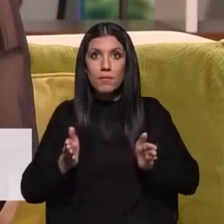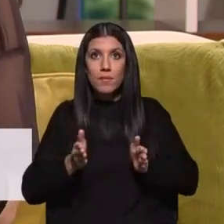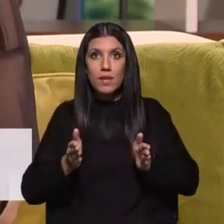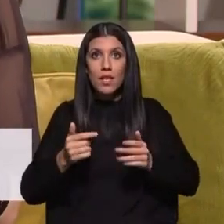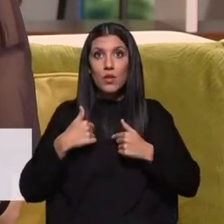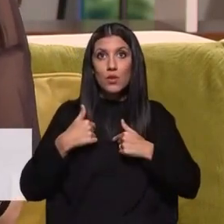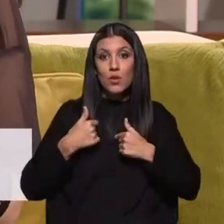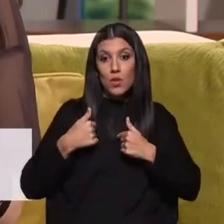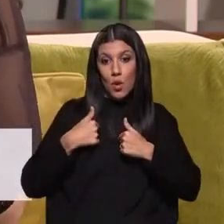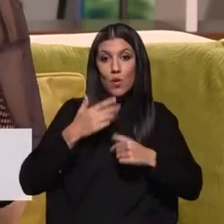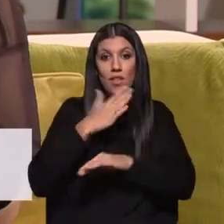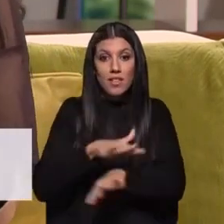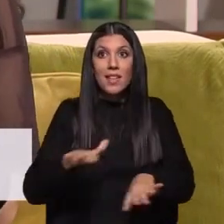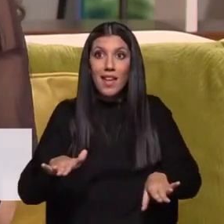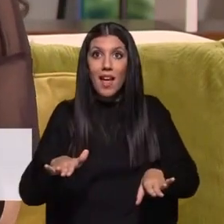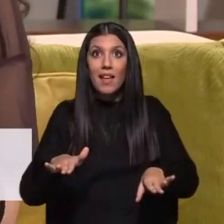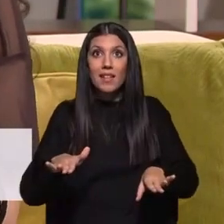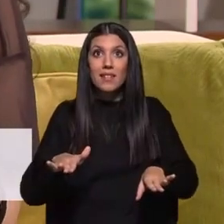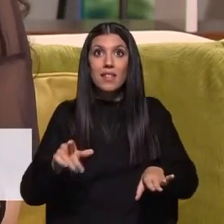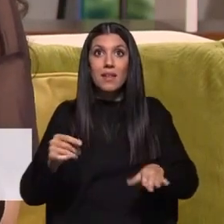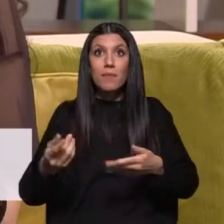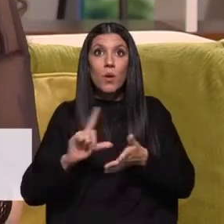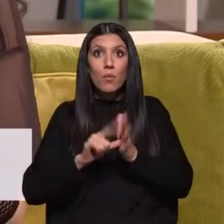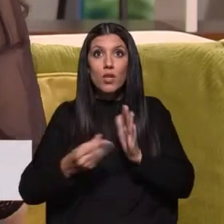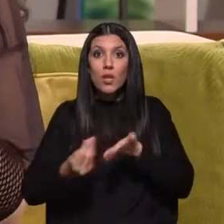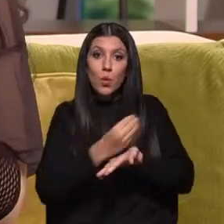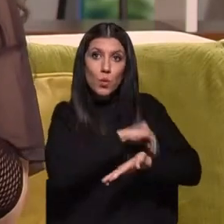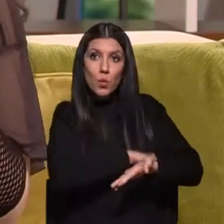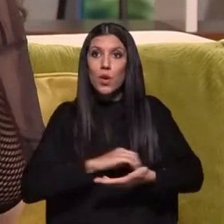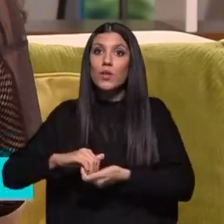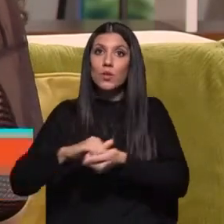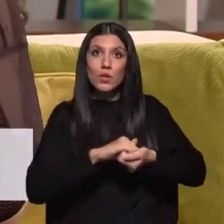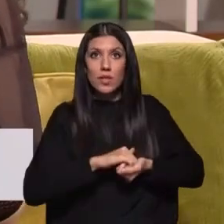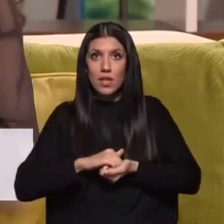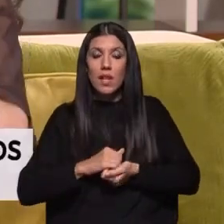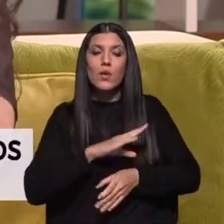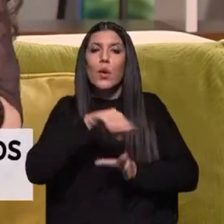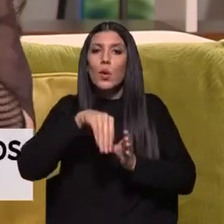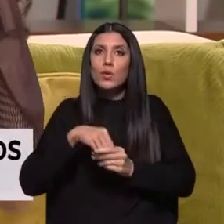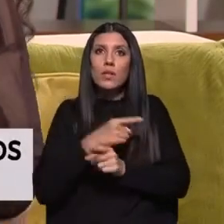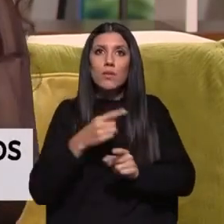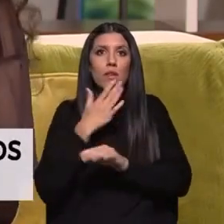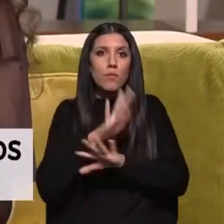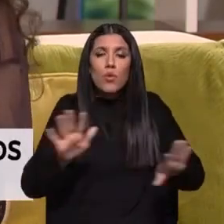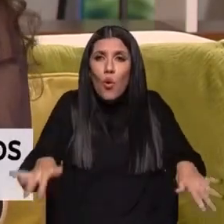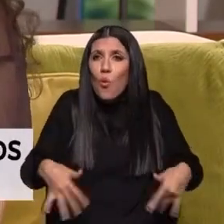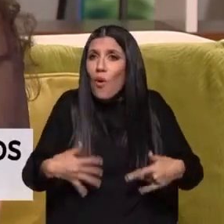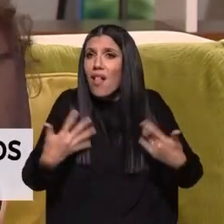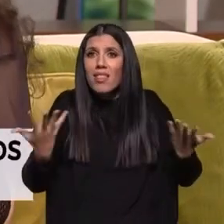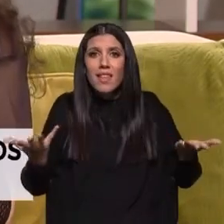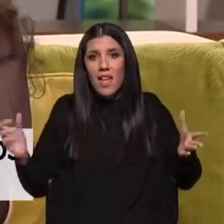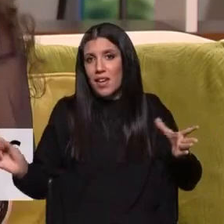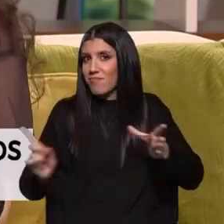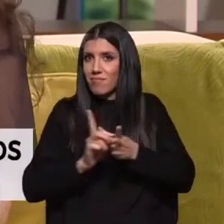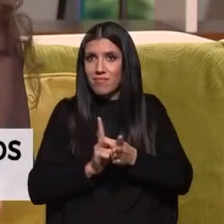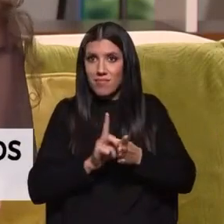os miúdos e é inclusive solidário o projeto. Como assim? Então, é inclusivo porque qualquer criança pode entrar, qualquer certo.